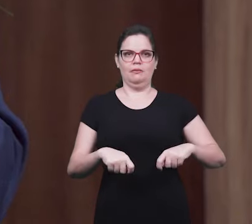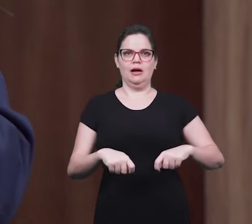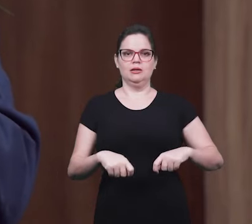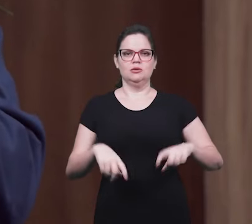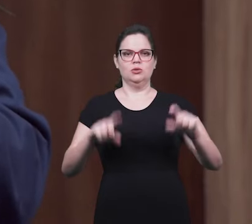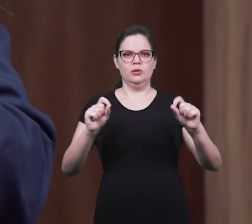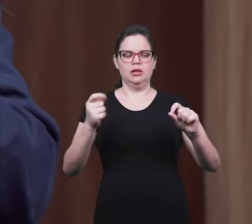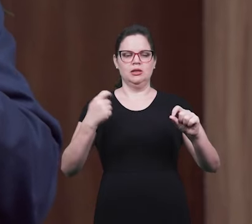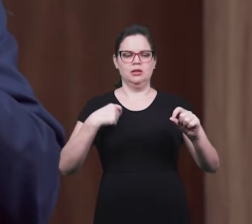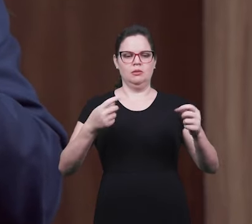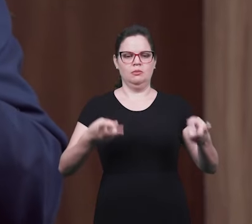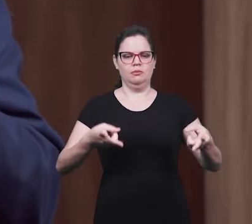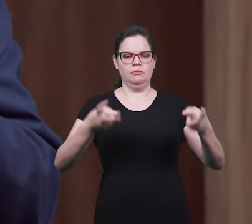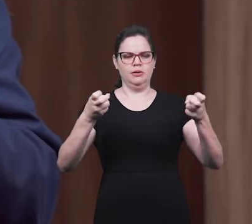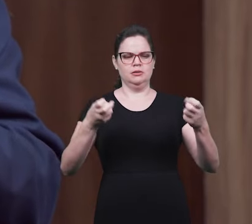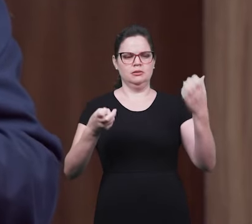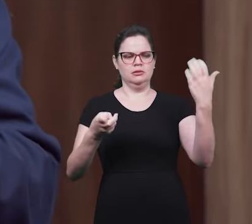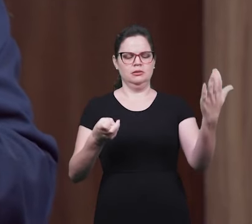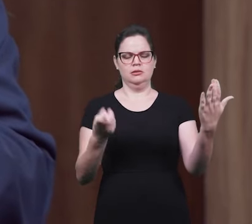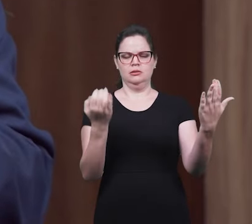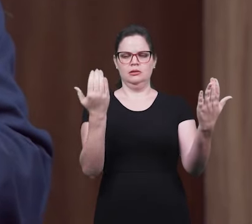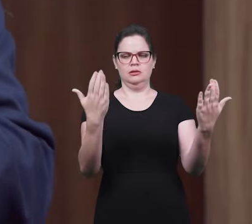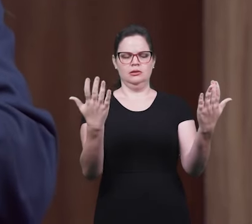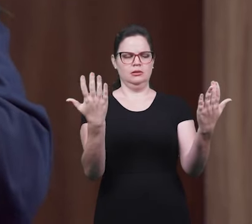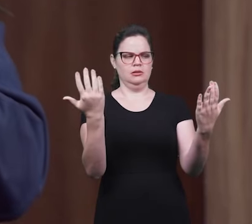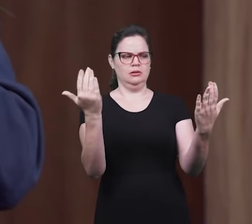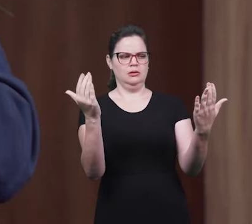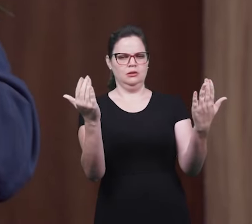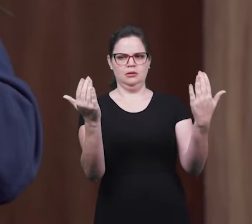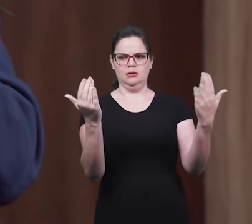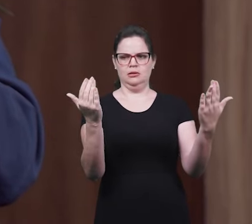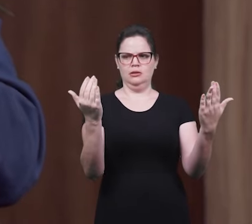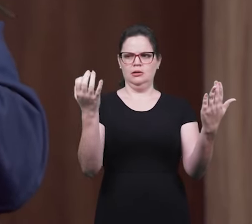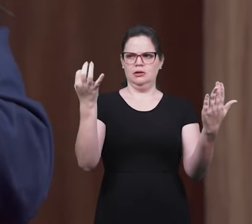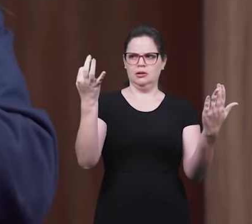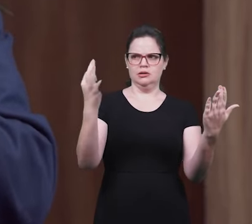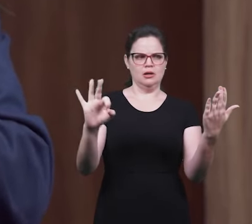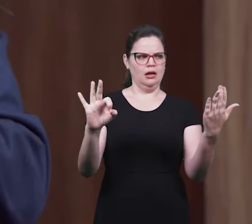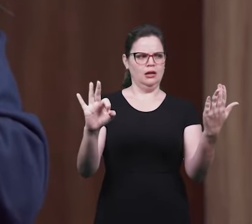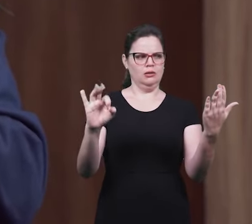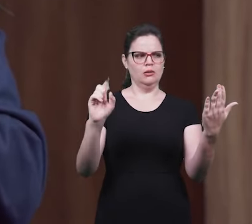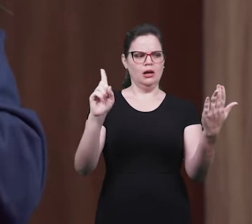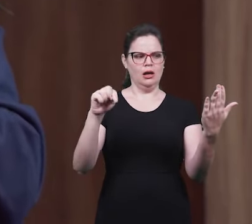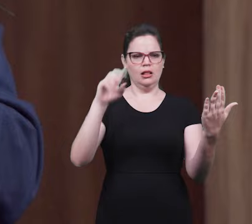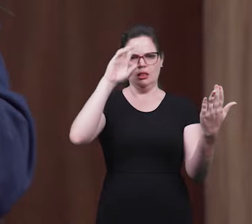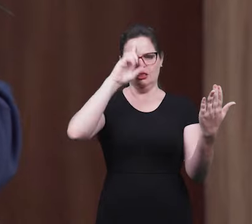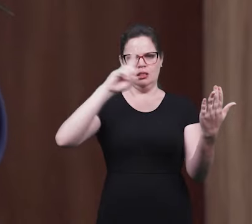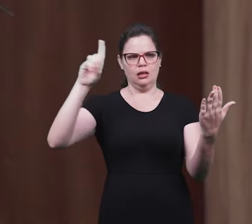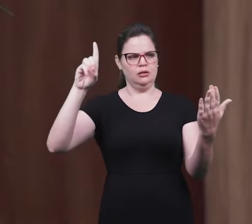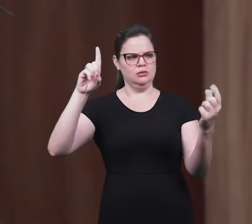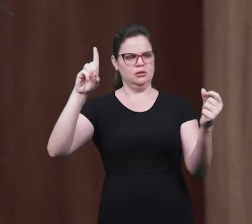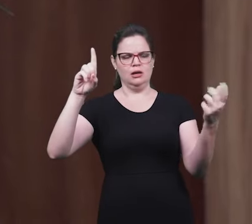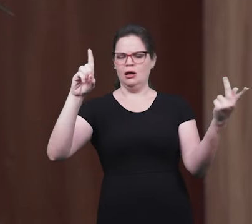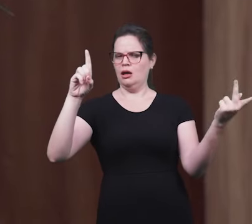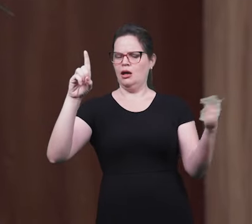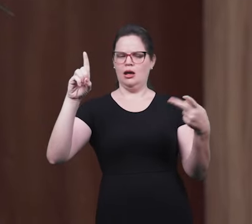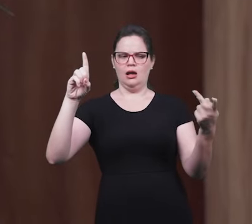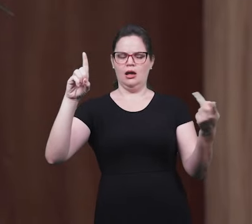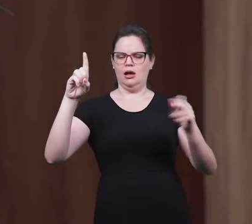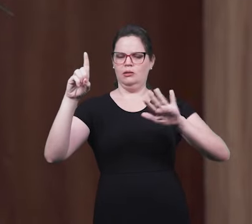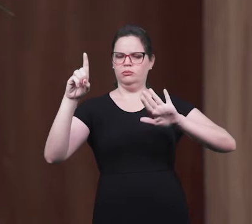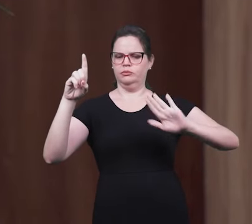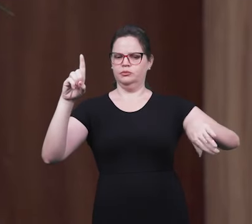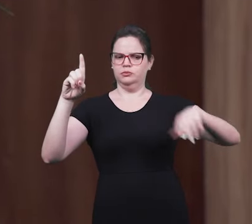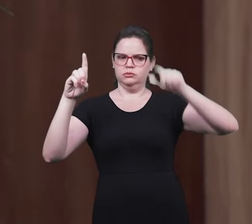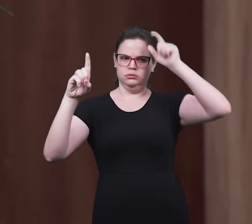capacidade de compreender, de discernir entre aquilo que é de Deus, ou do homem, ou